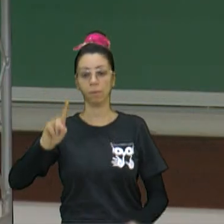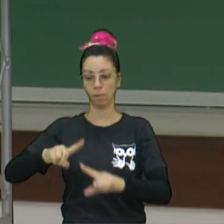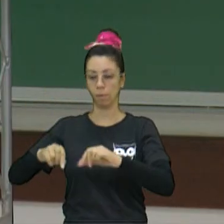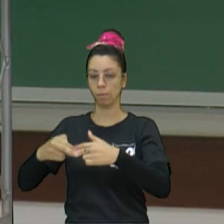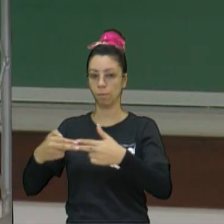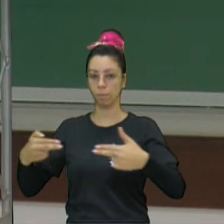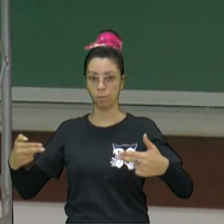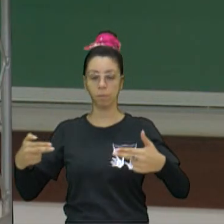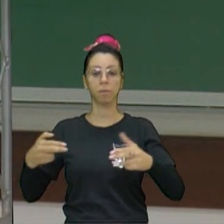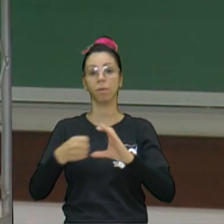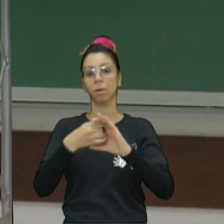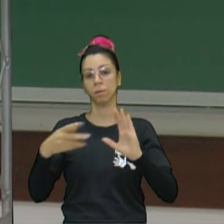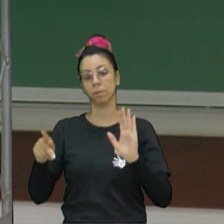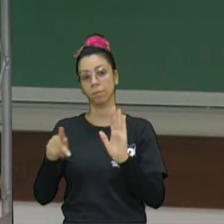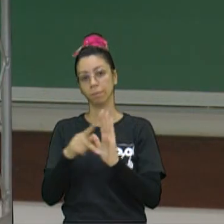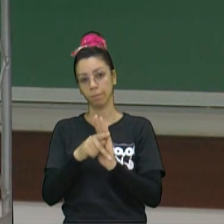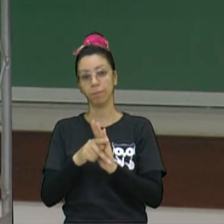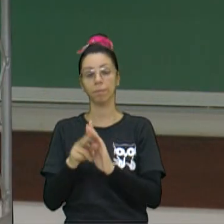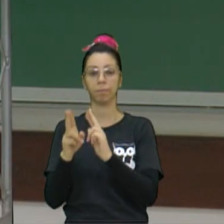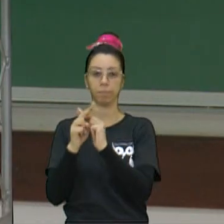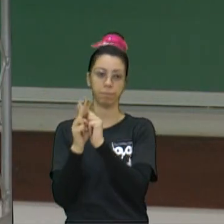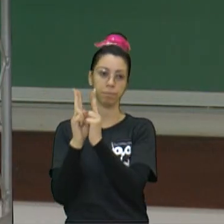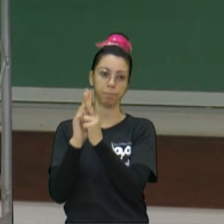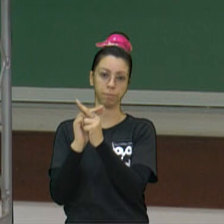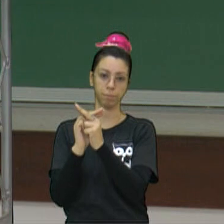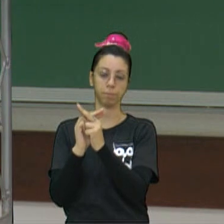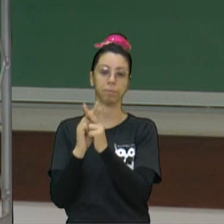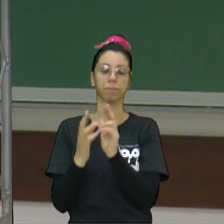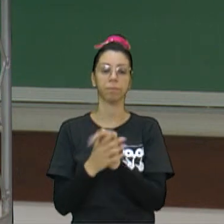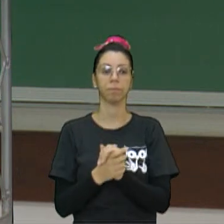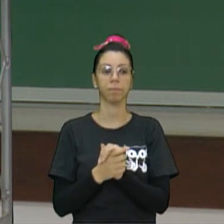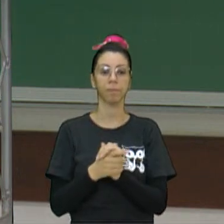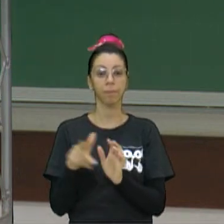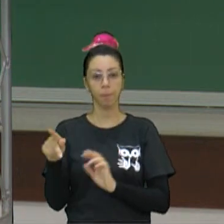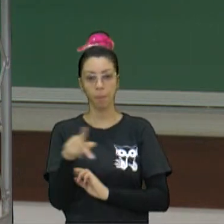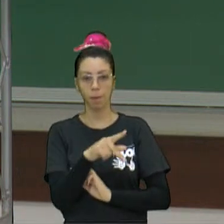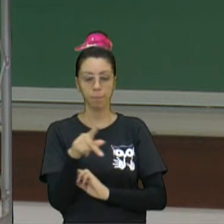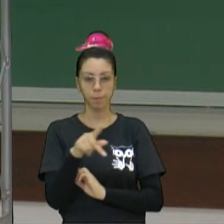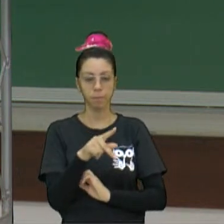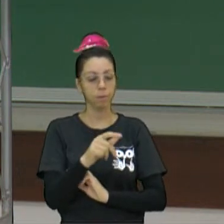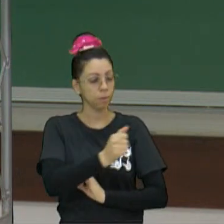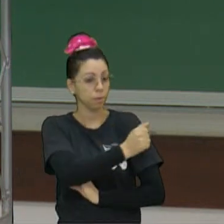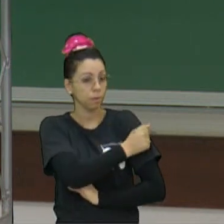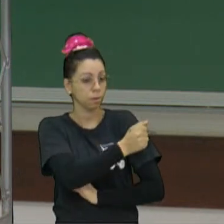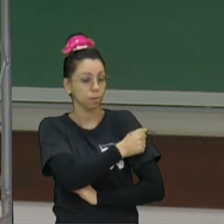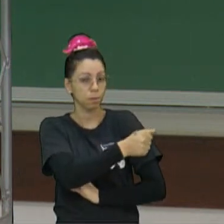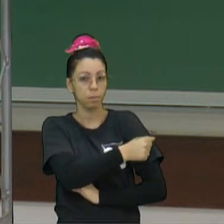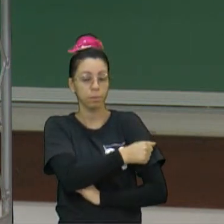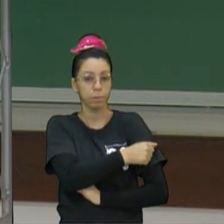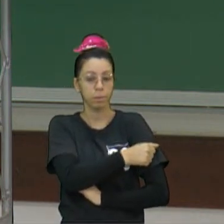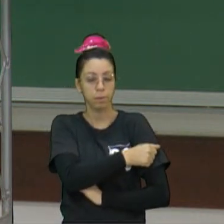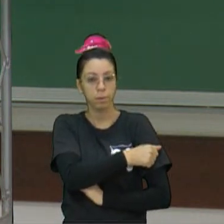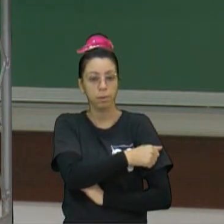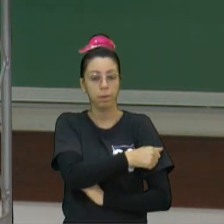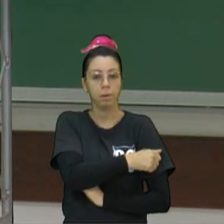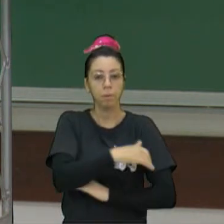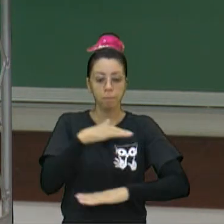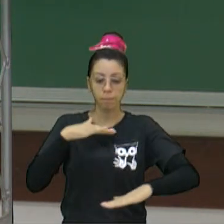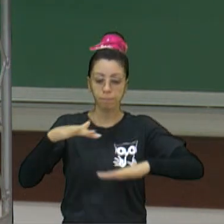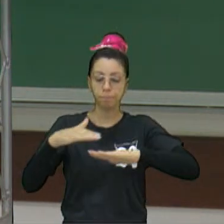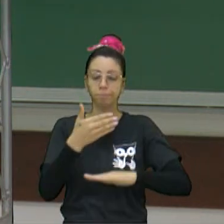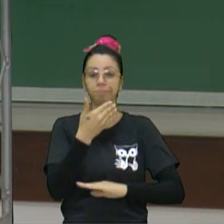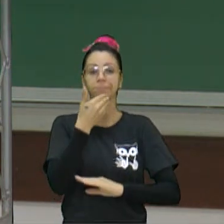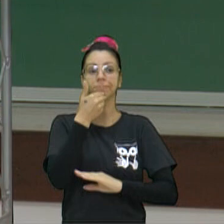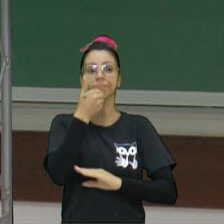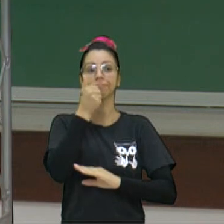do característico do Pilates também, né? Então, ali está a professora e a aluna realizando movimentos para